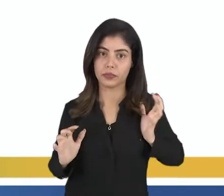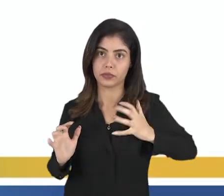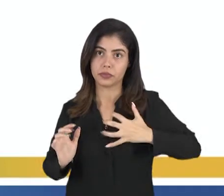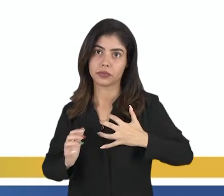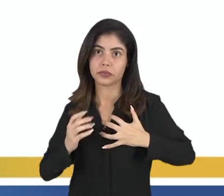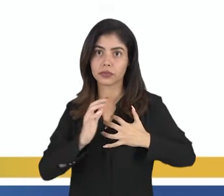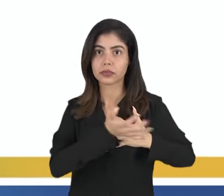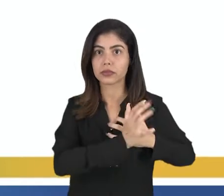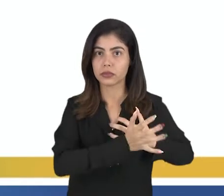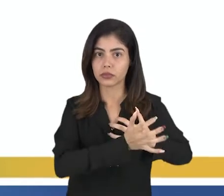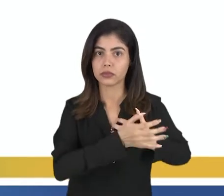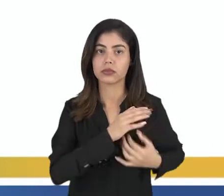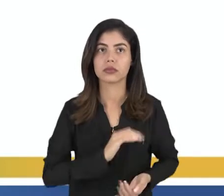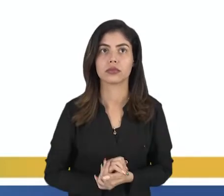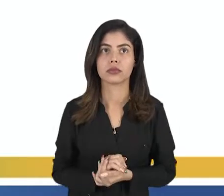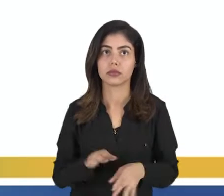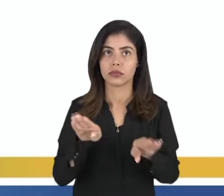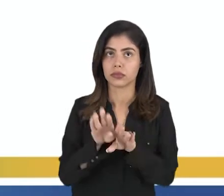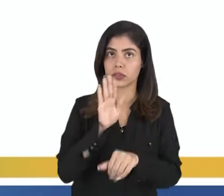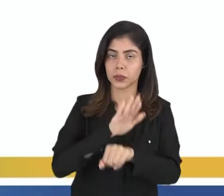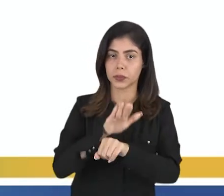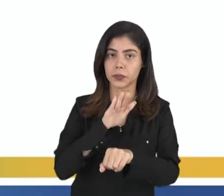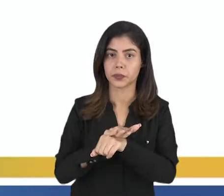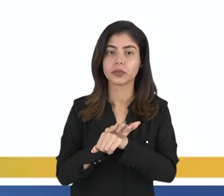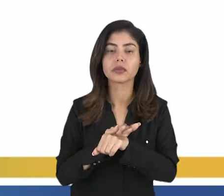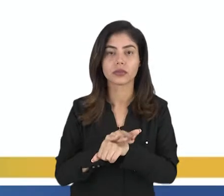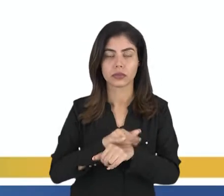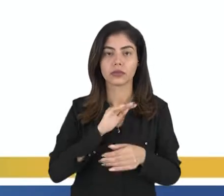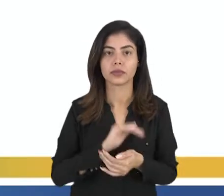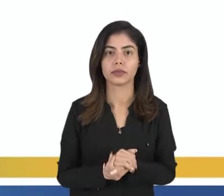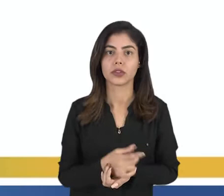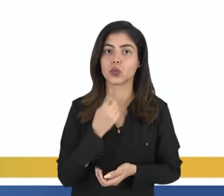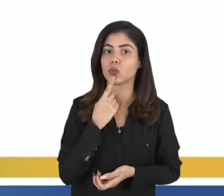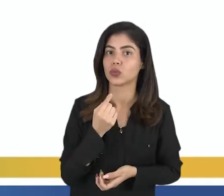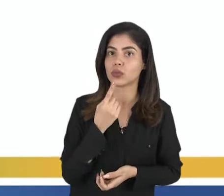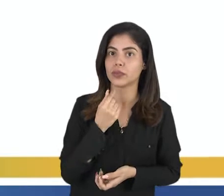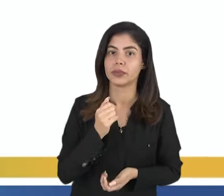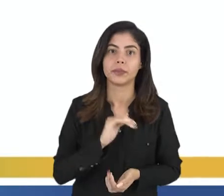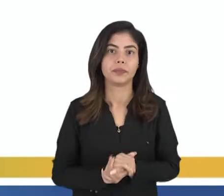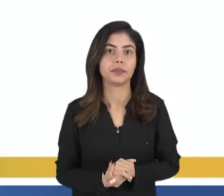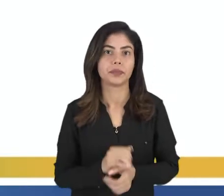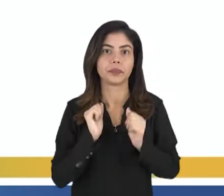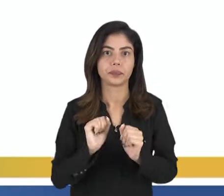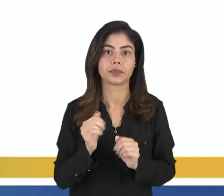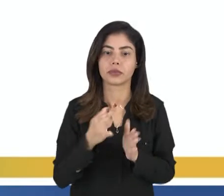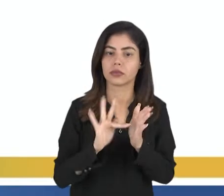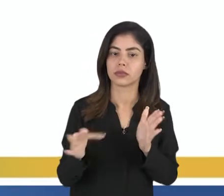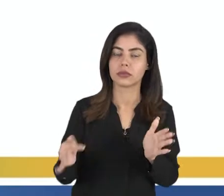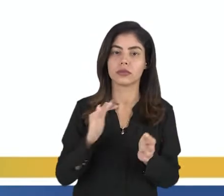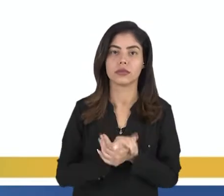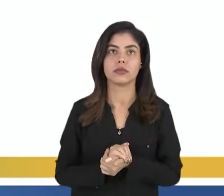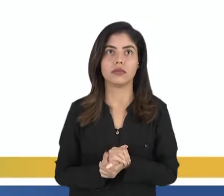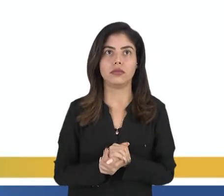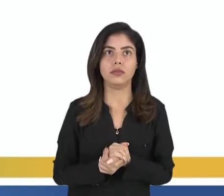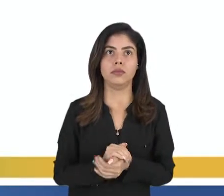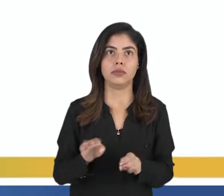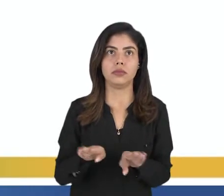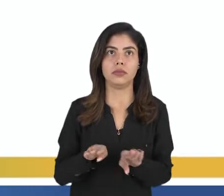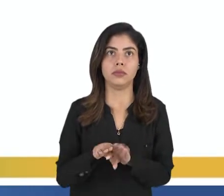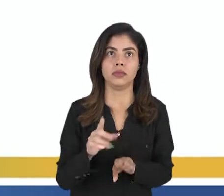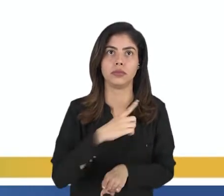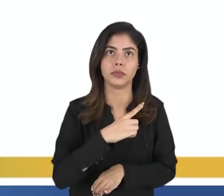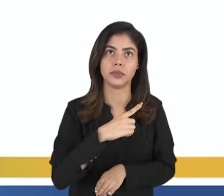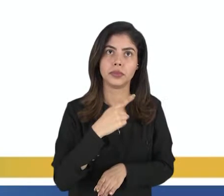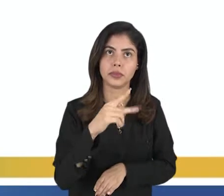nosso tórax, e atua garantindo a propulsão do sangue. Ele funciona, portanto, como uma espécie de